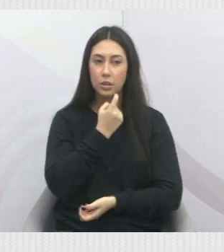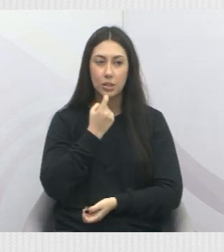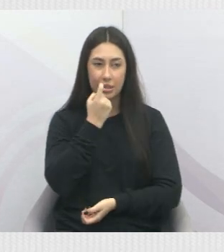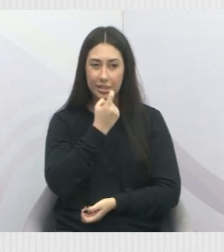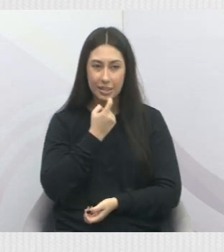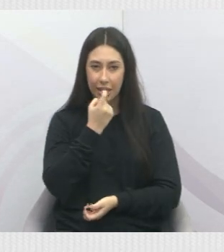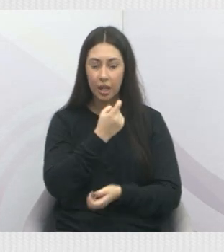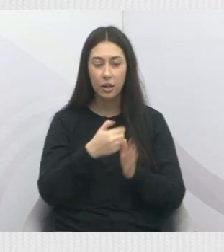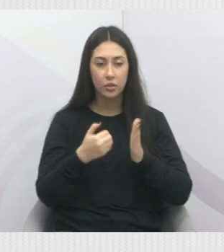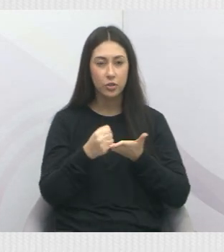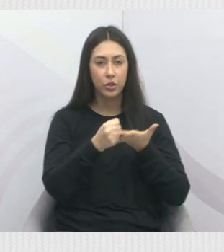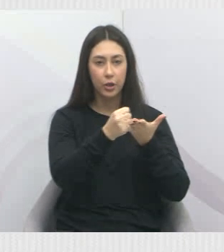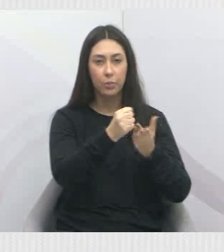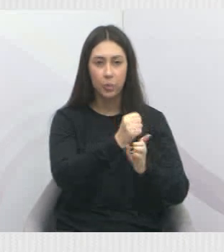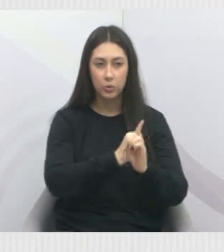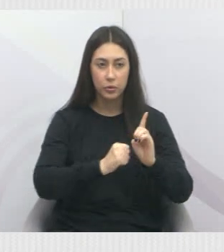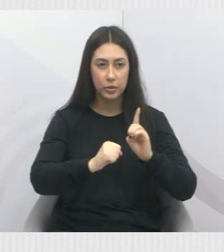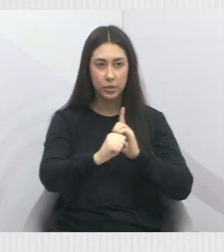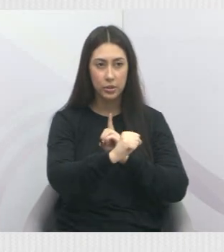assistência social.